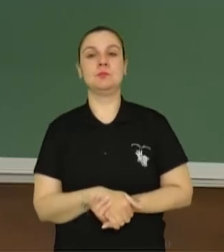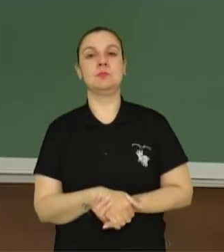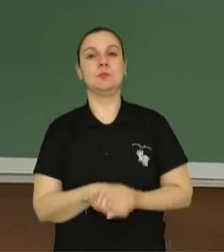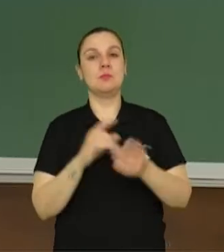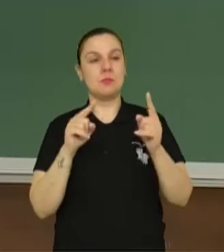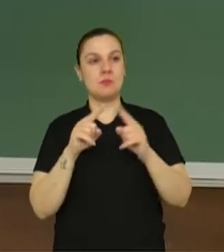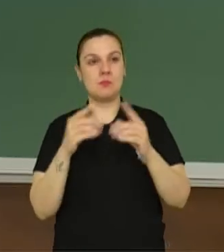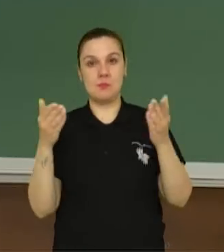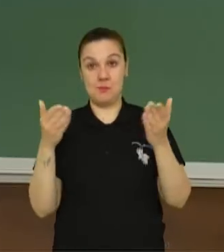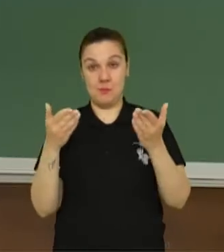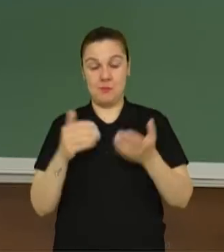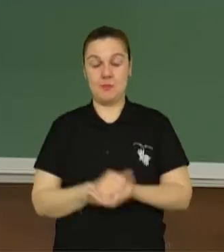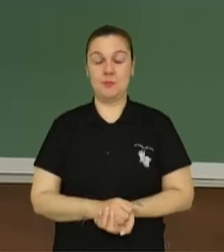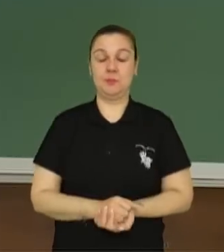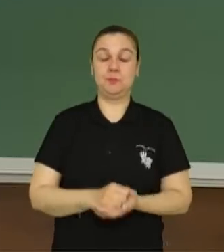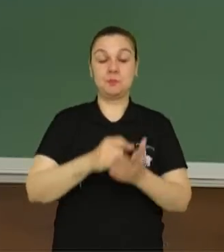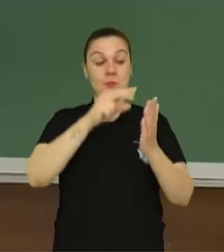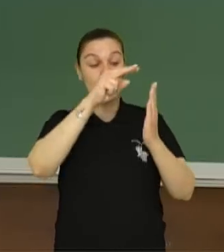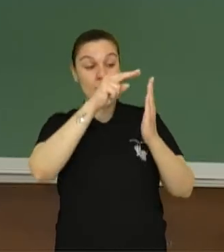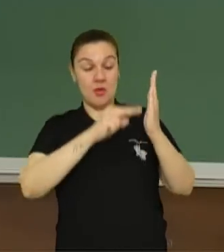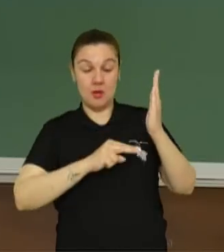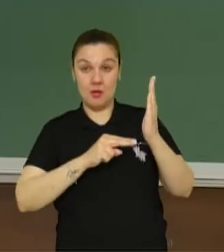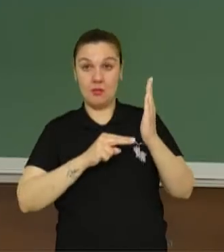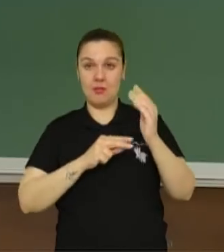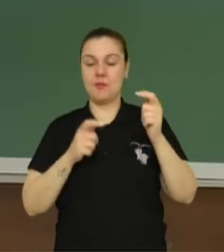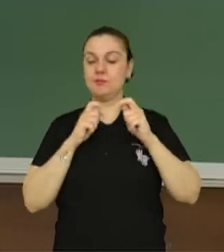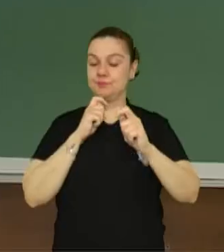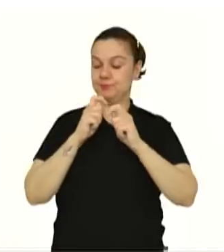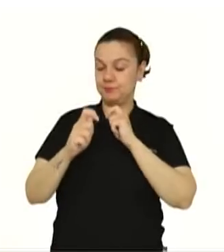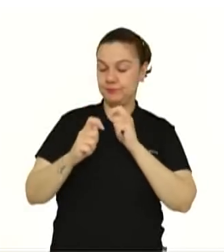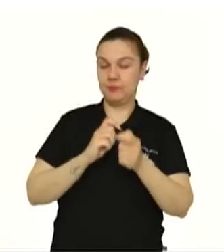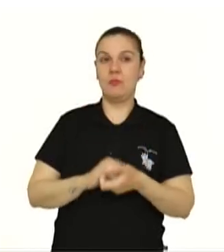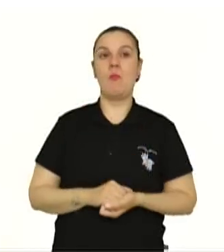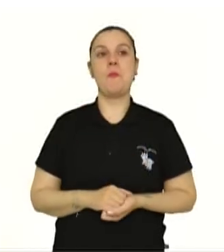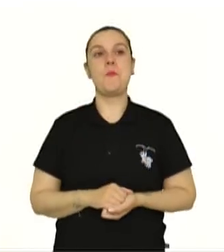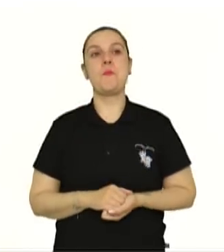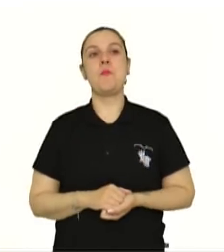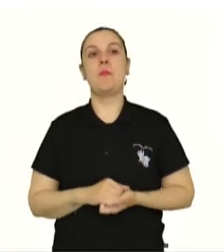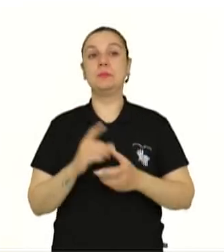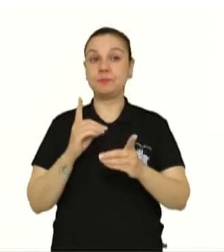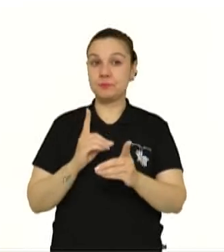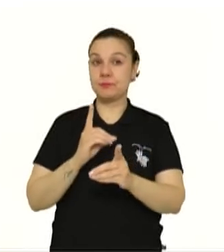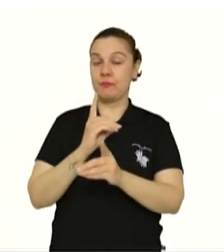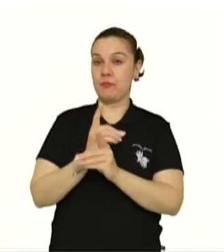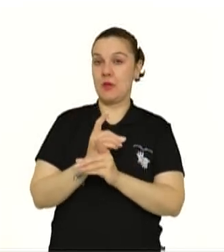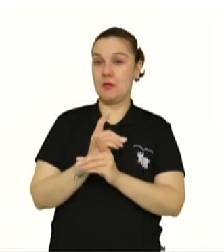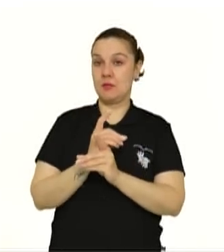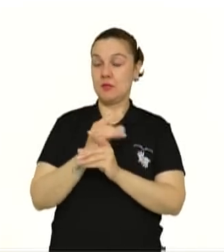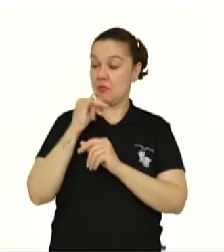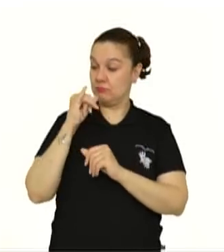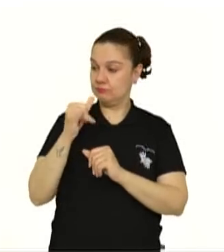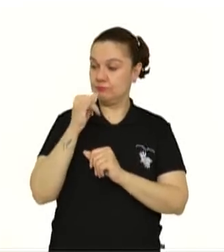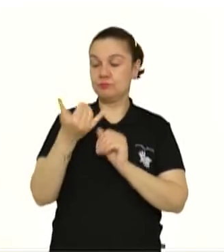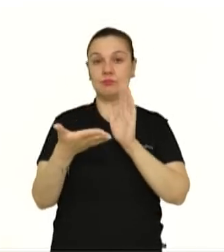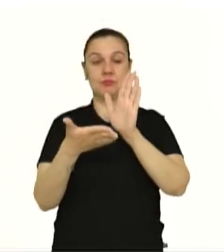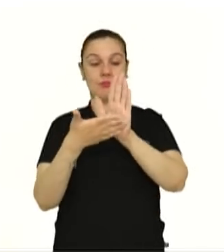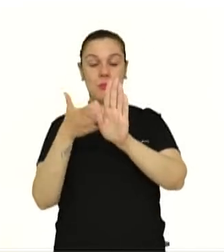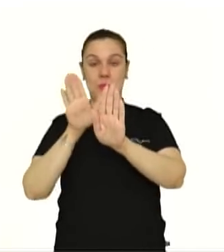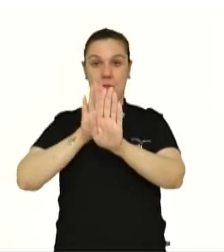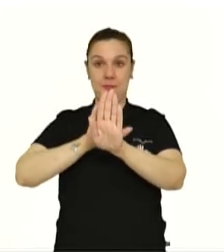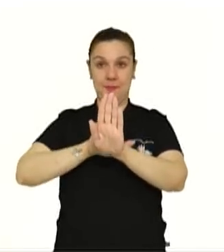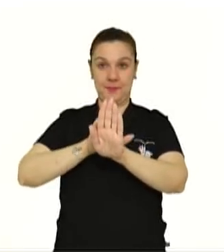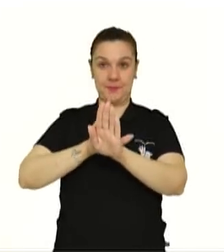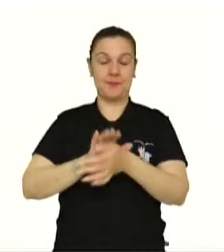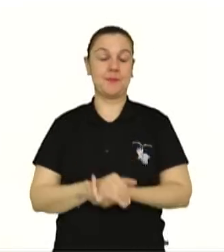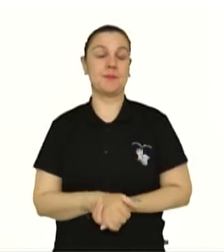Objetivos então desta aula. Nós vamos ler trechos de uma entrevista, certo? Nós vamos identificar ali